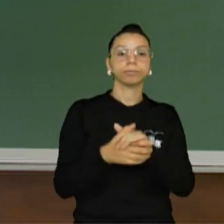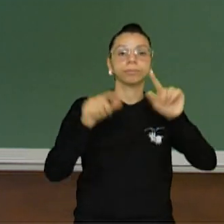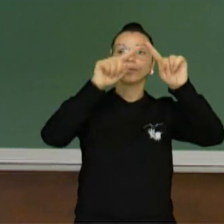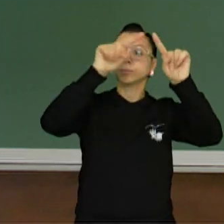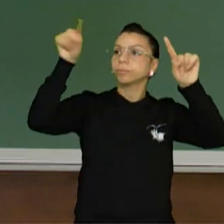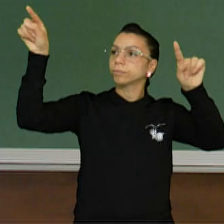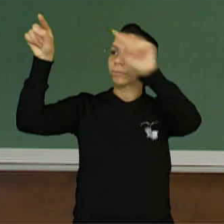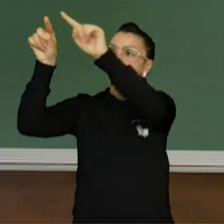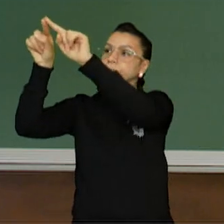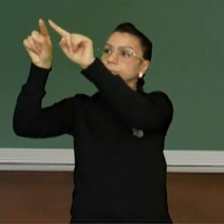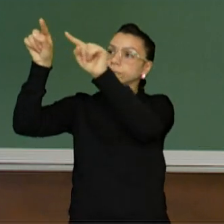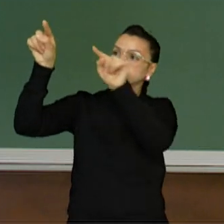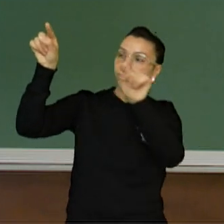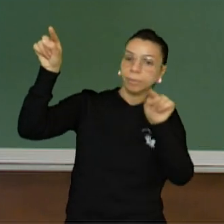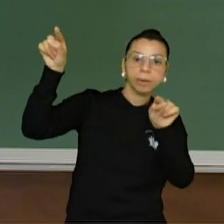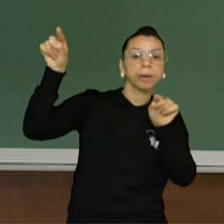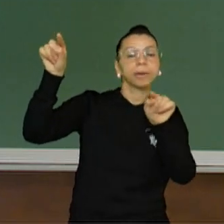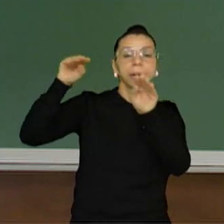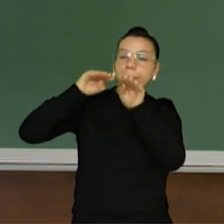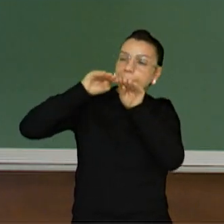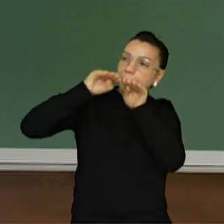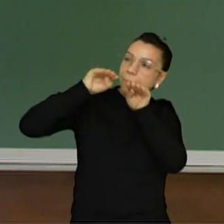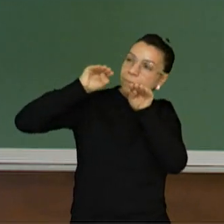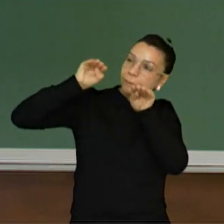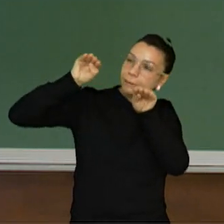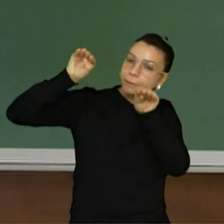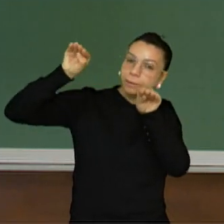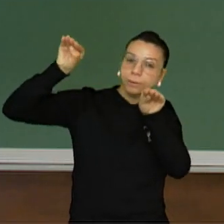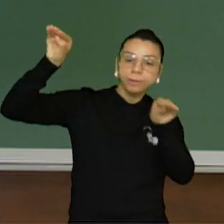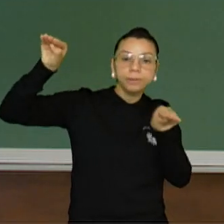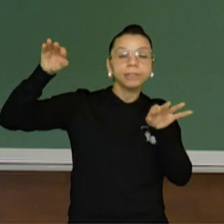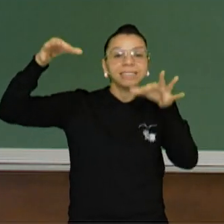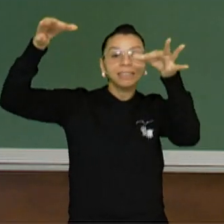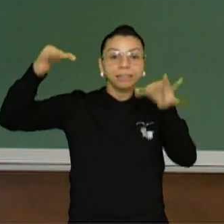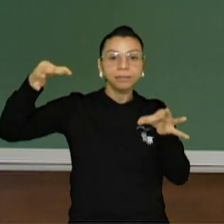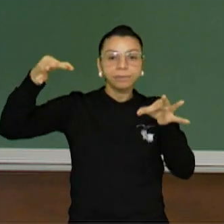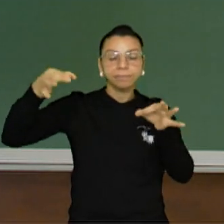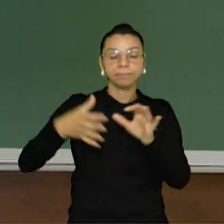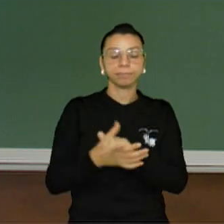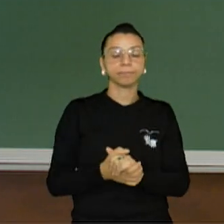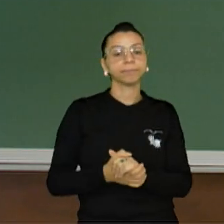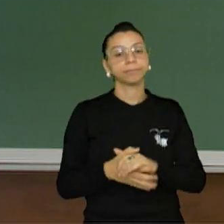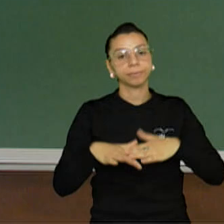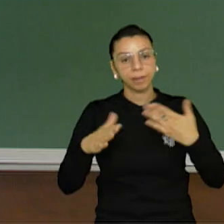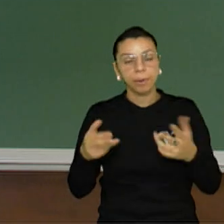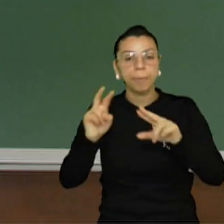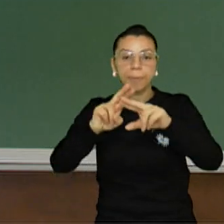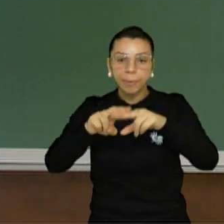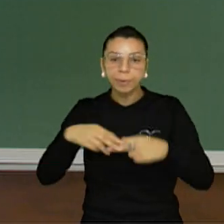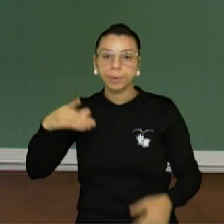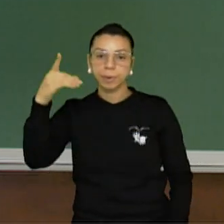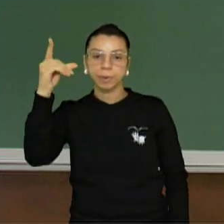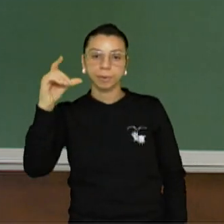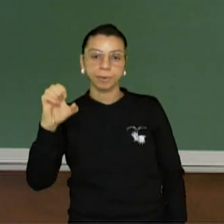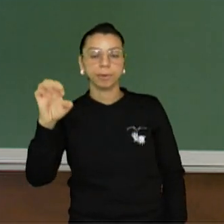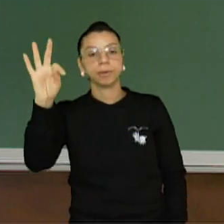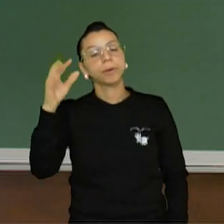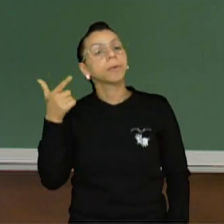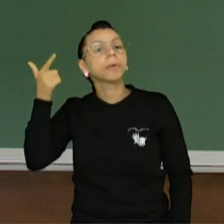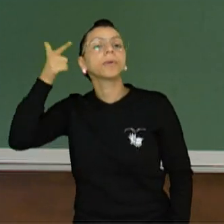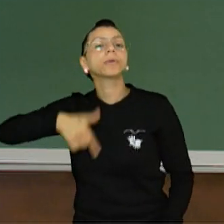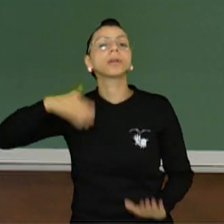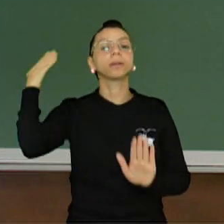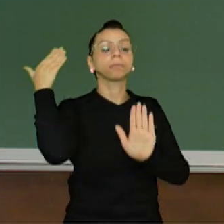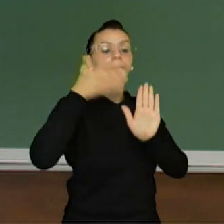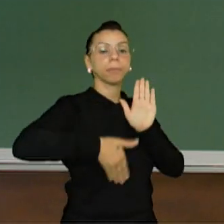pontos aqui, ó, eles estão alinhados, eles estão na mesma reta. E é pelo determinante que a gente consegue